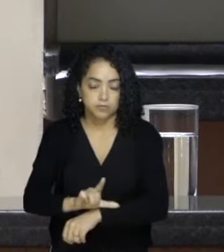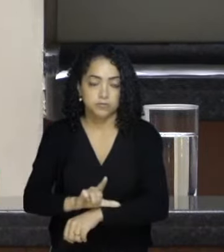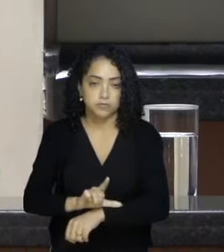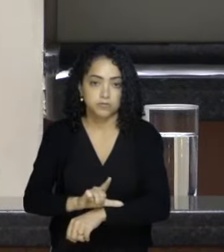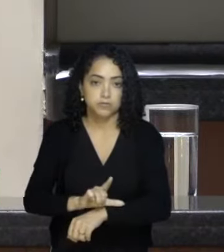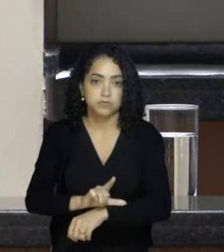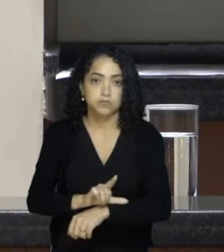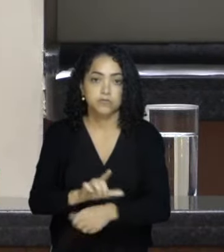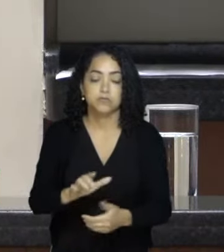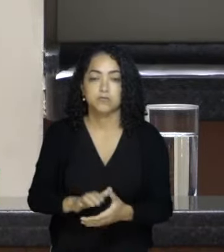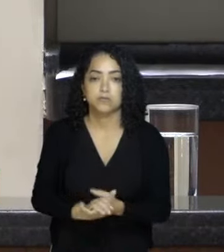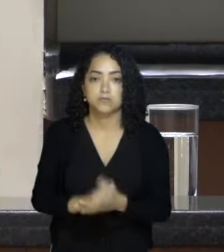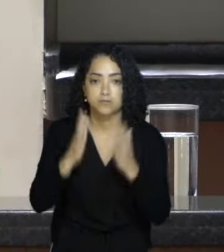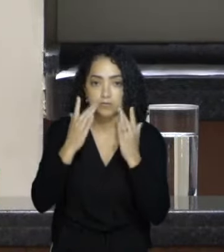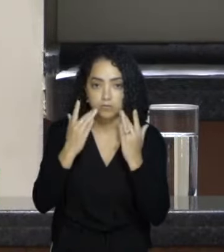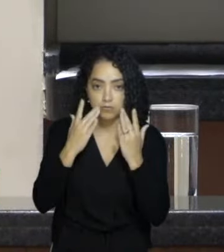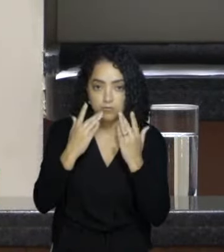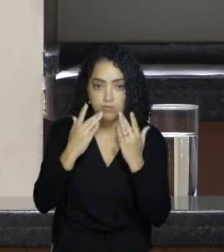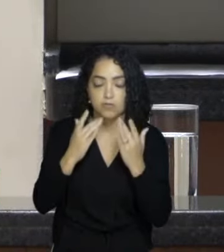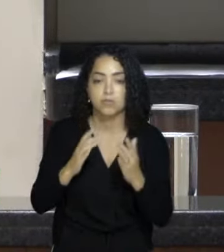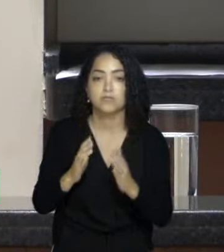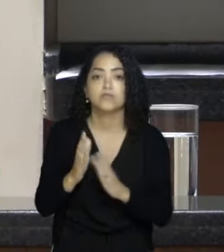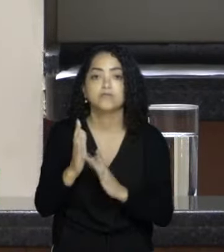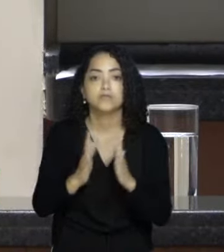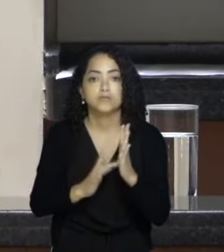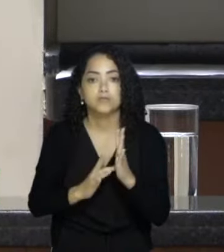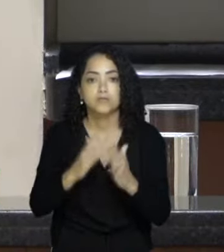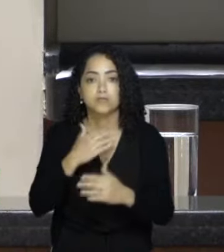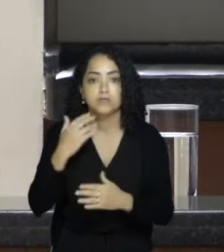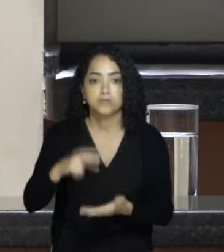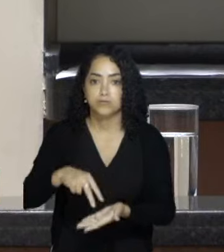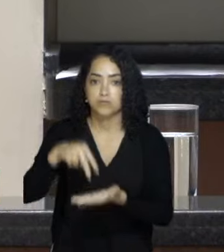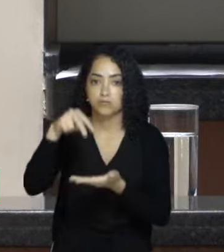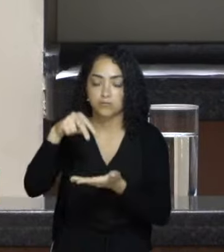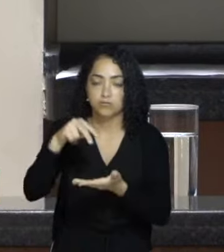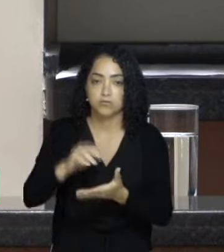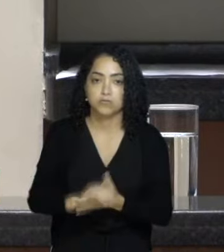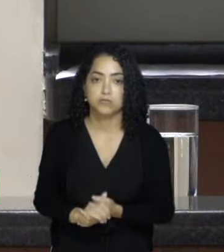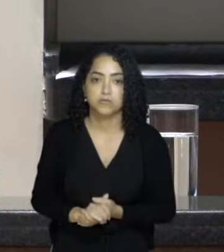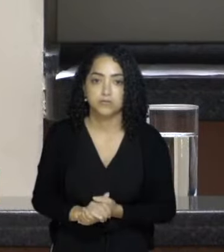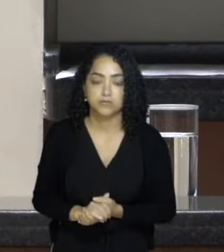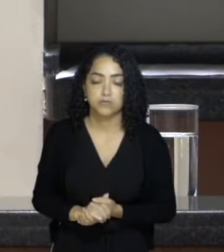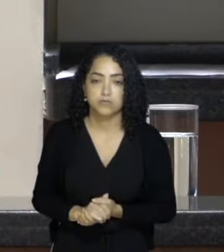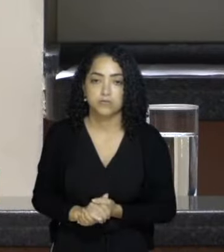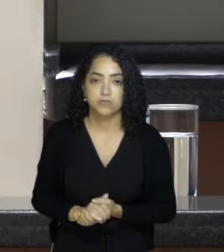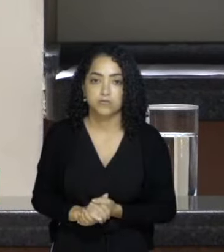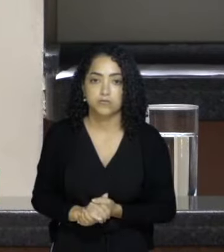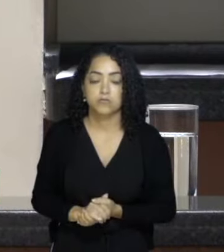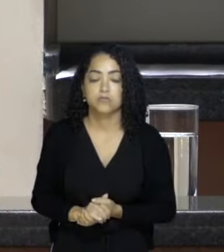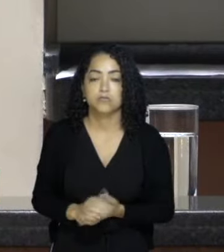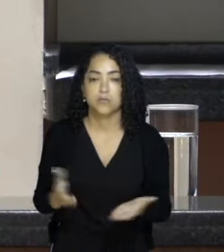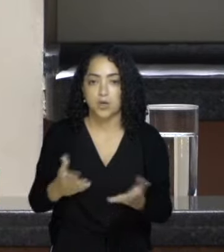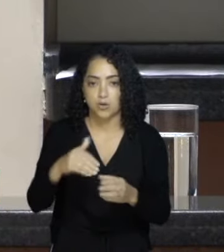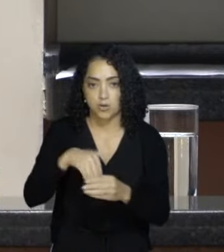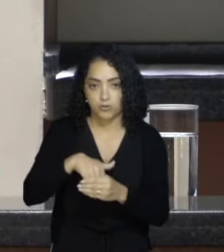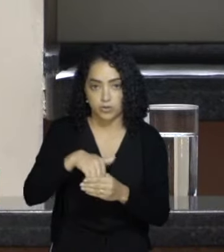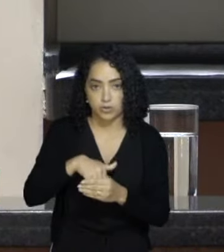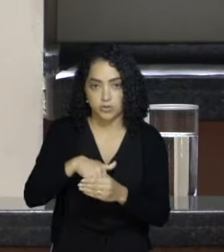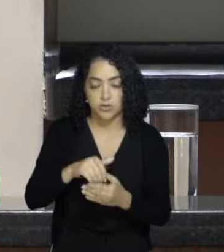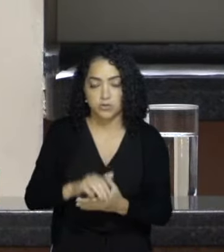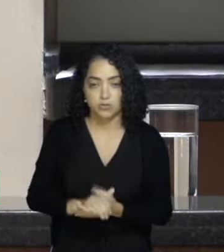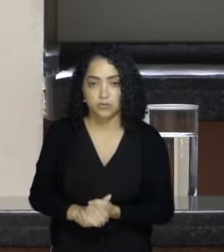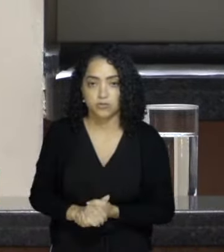paixão, morte e ressurreição de Jesus Cristo, realizada durante a Semana Santa, em discussão. Não havendo quem queira discutir, em votação, deputados